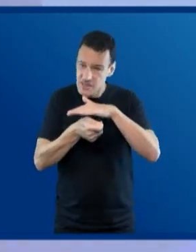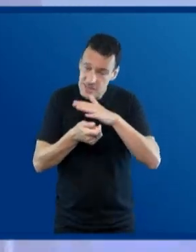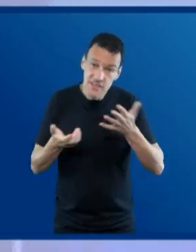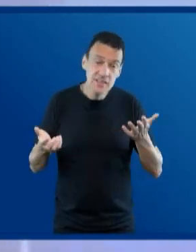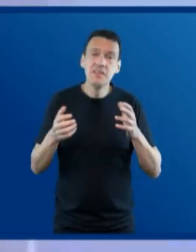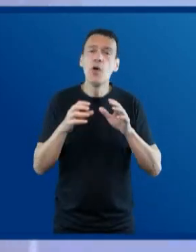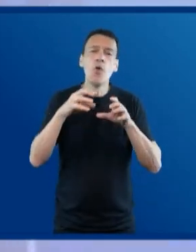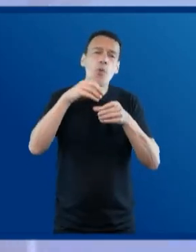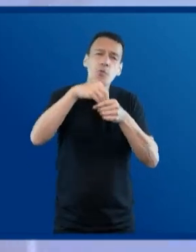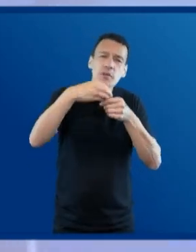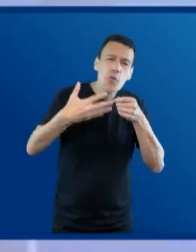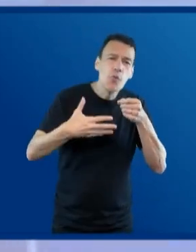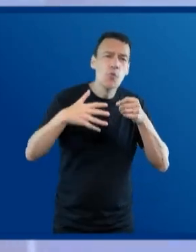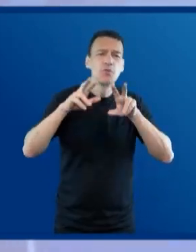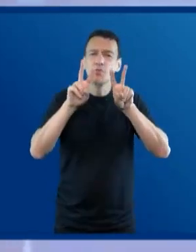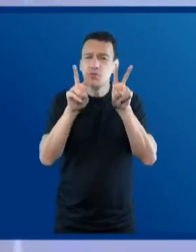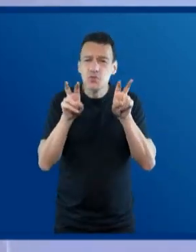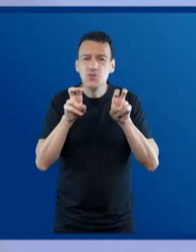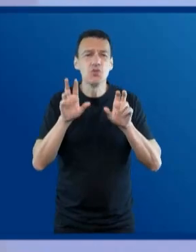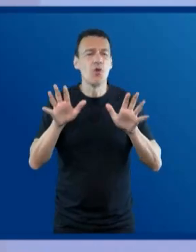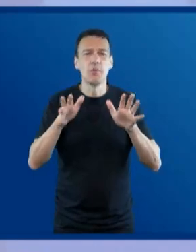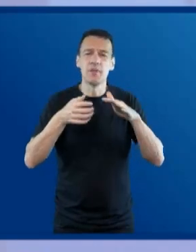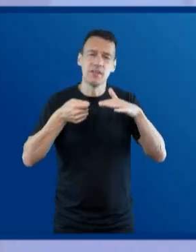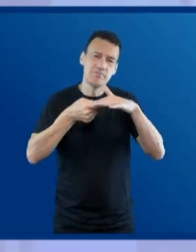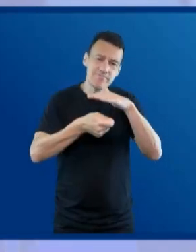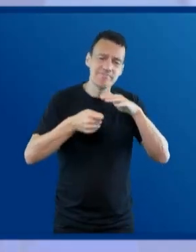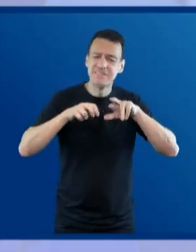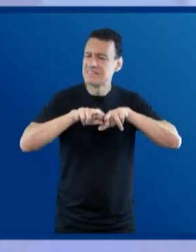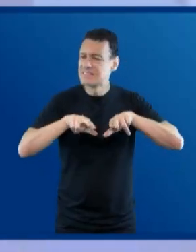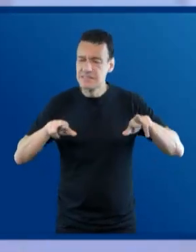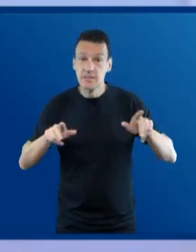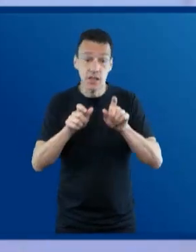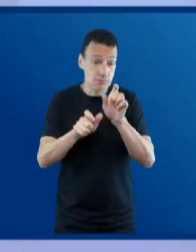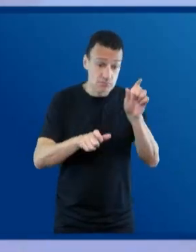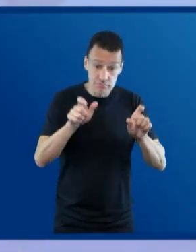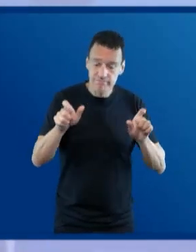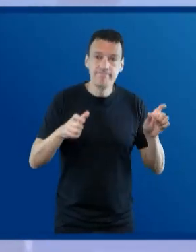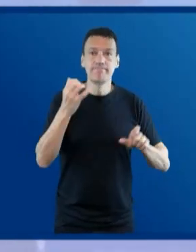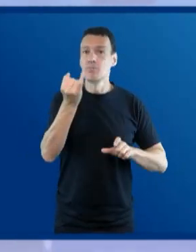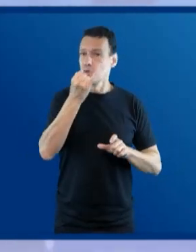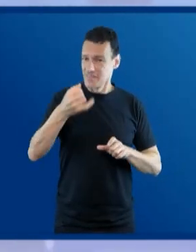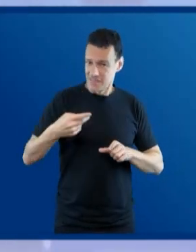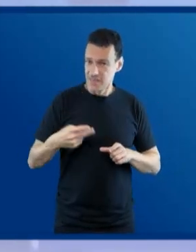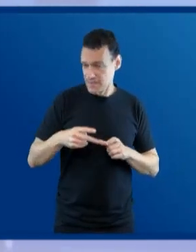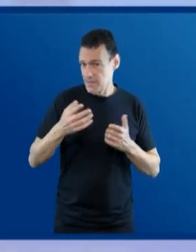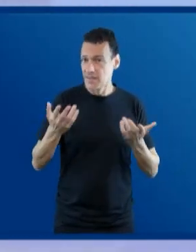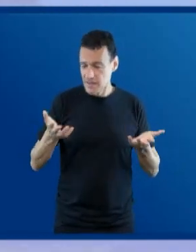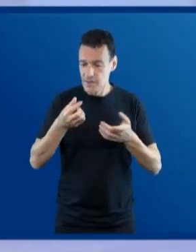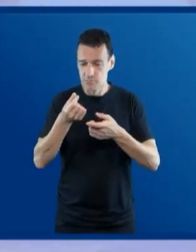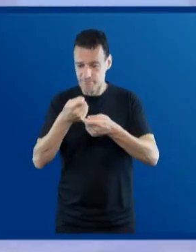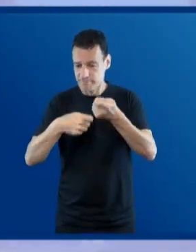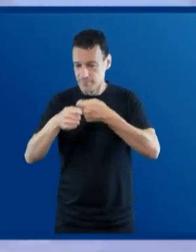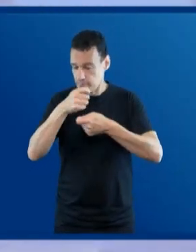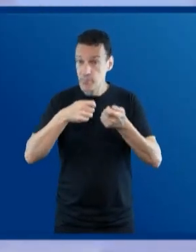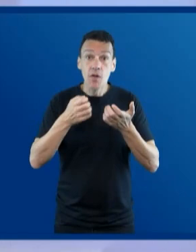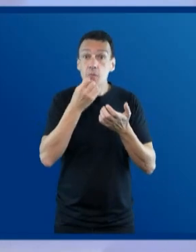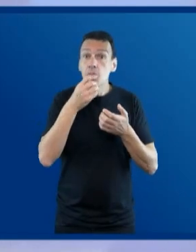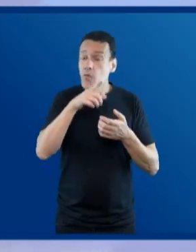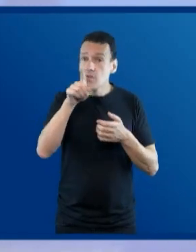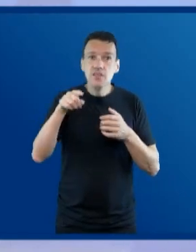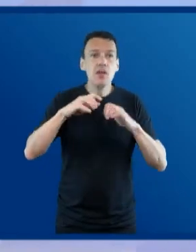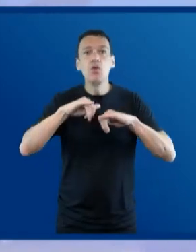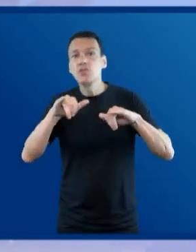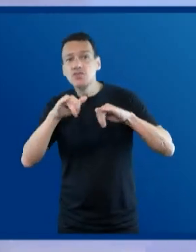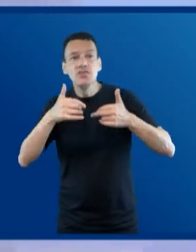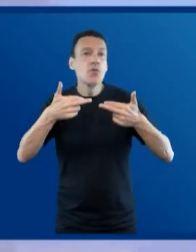educação, diversas matérias, então personagens do mercado financeiro, para vocês acompanharem essas notícias.